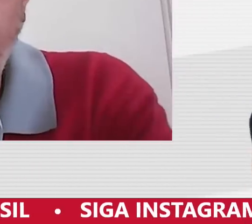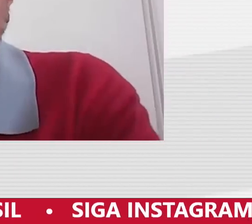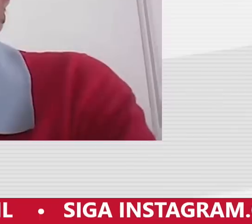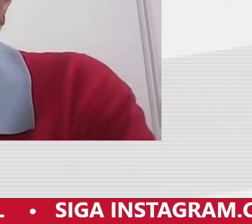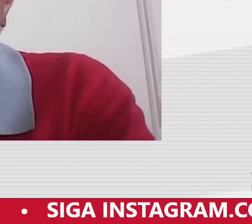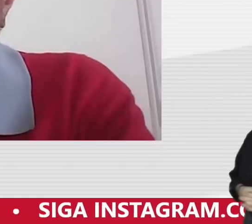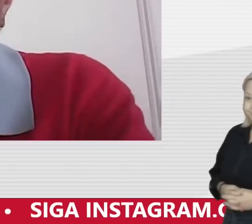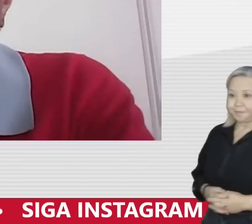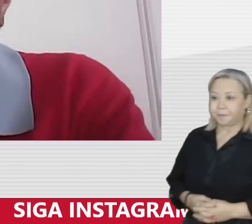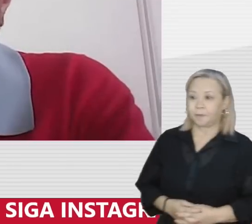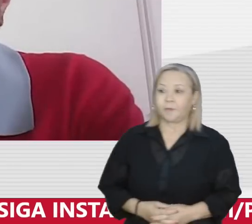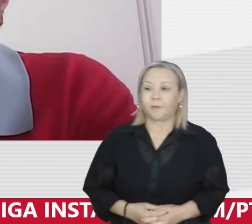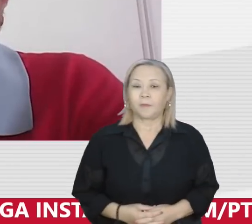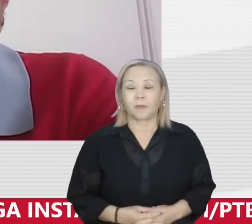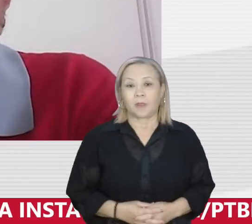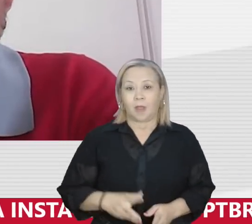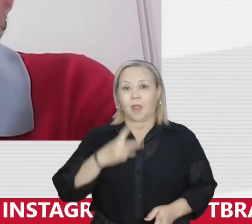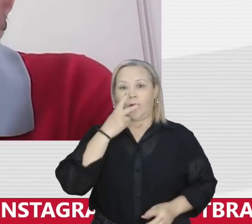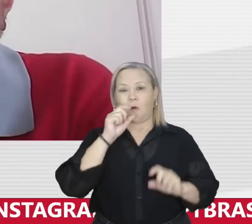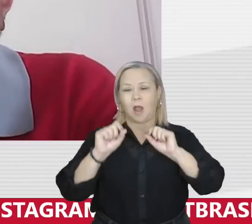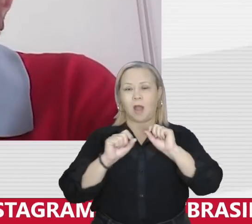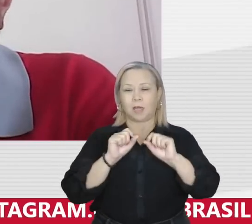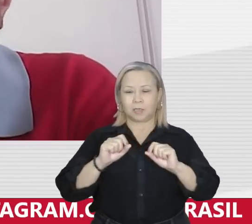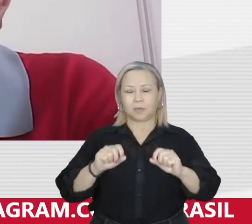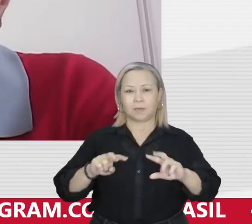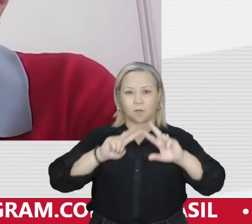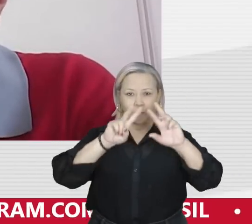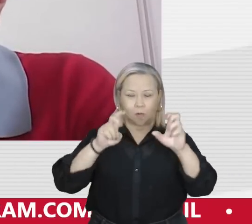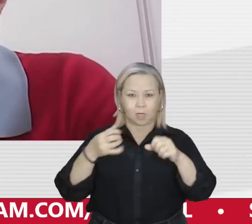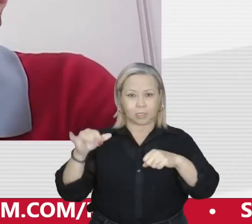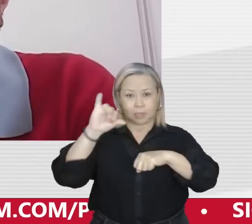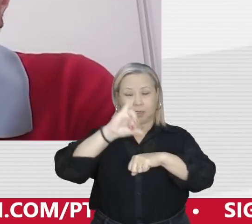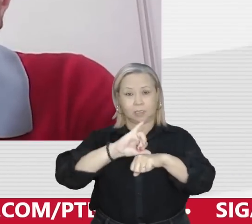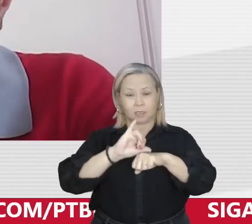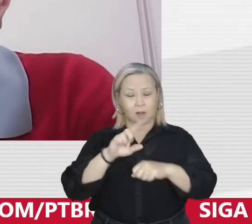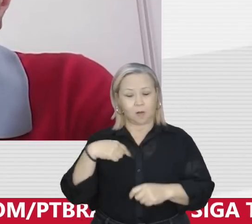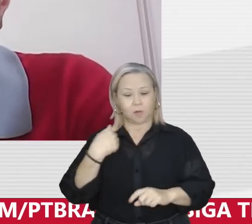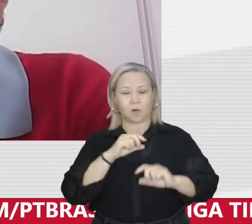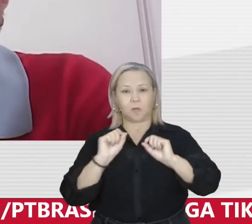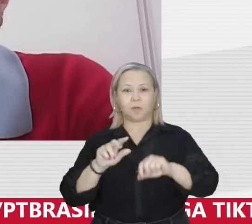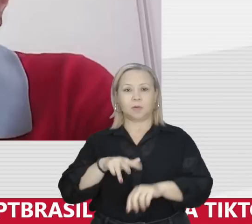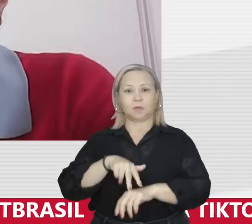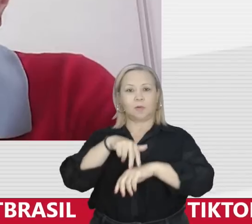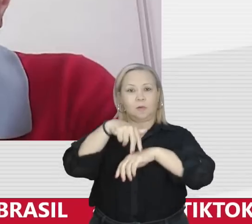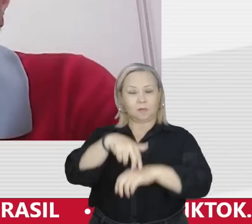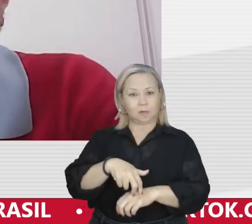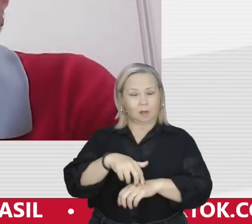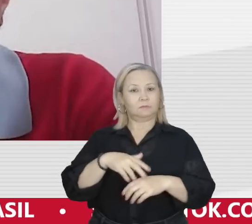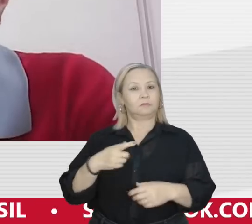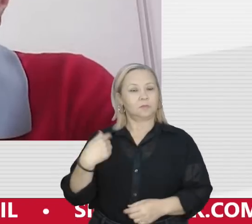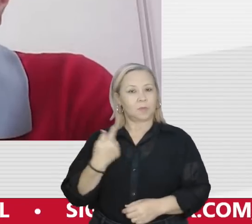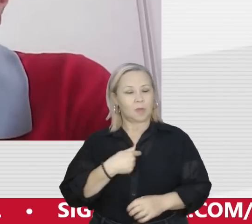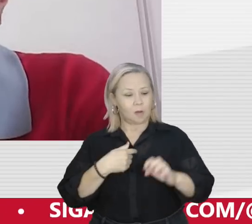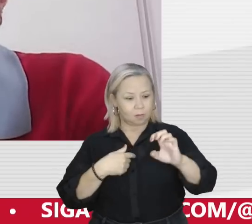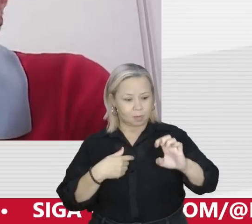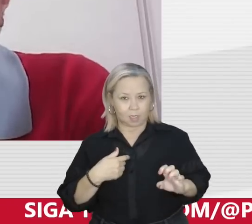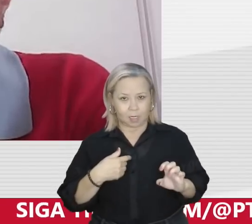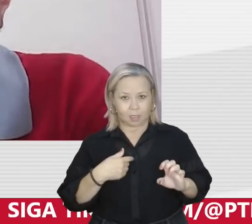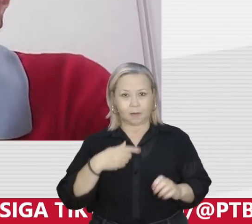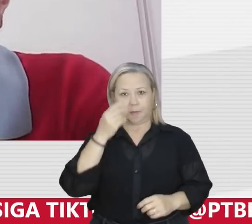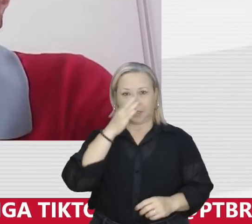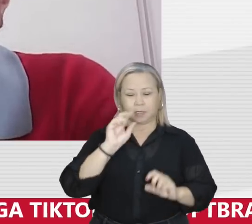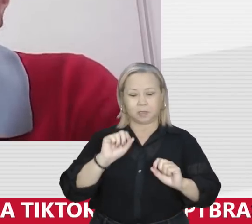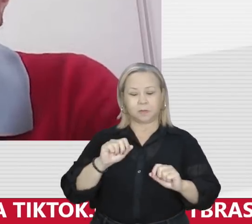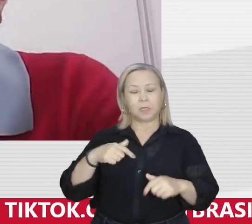Não tem dúvida. Eu acho que esse é um elemento central que a gente tem que se colocar enquanto esquerda brasileira, porque nós estamos